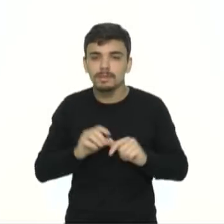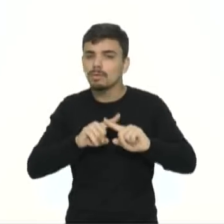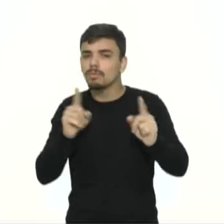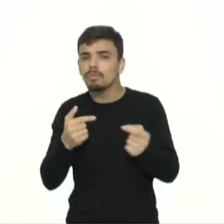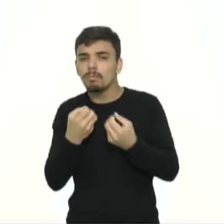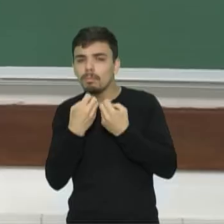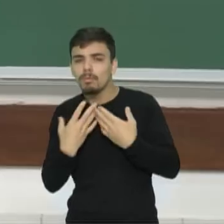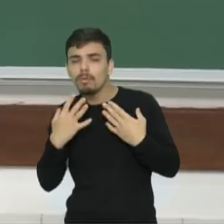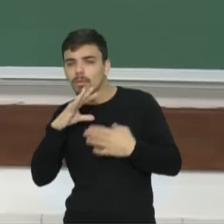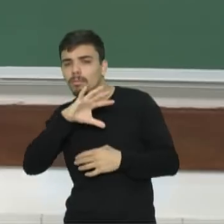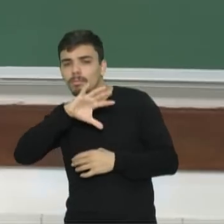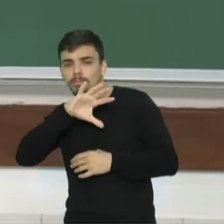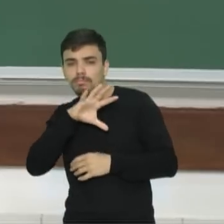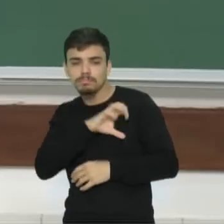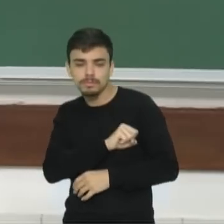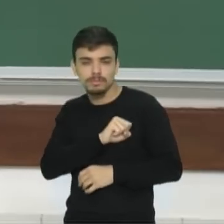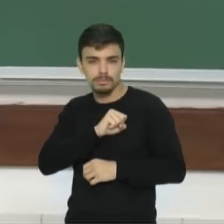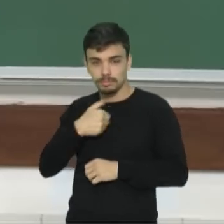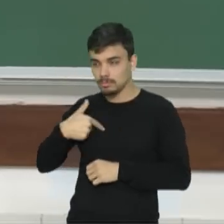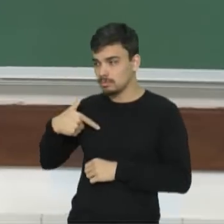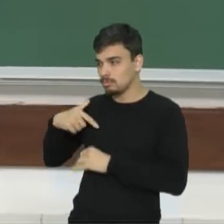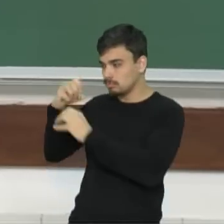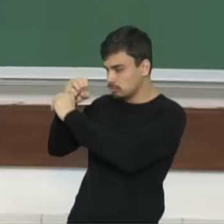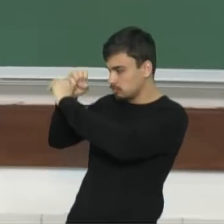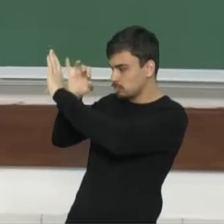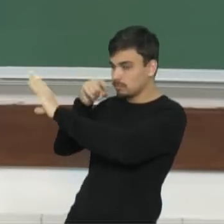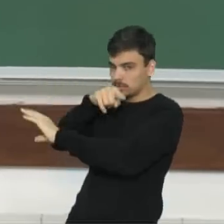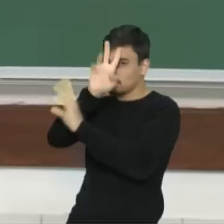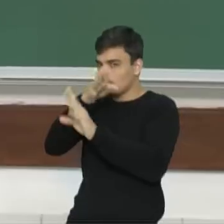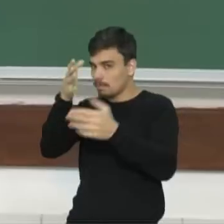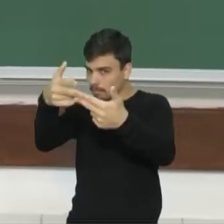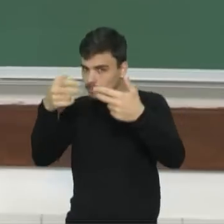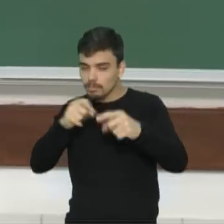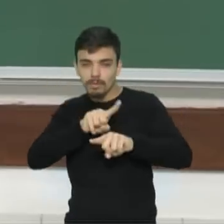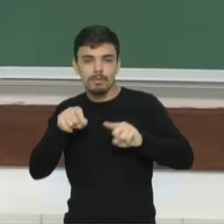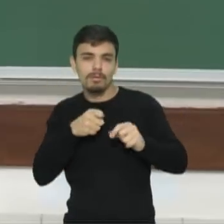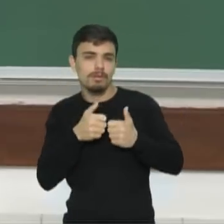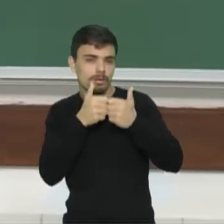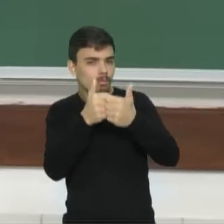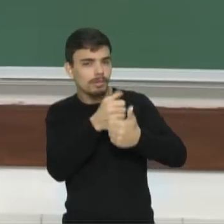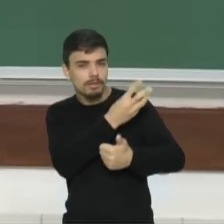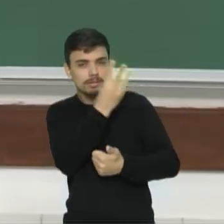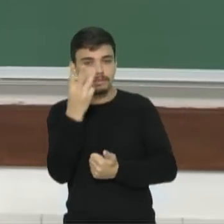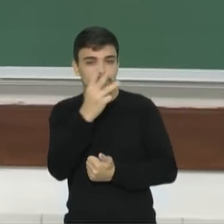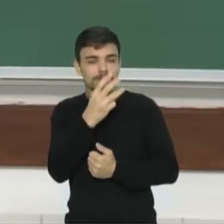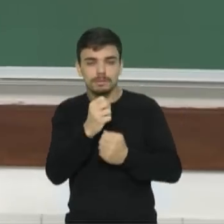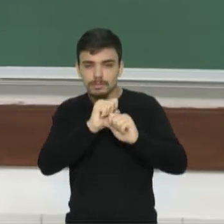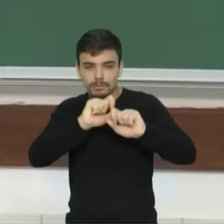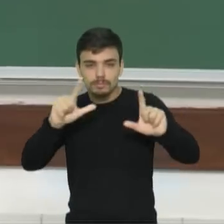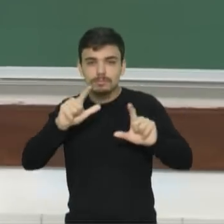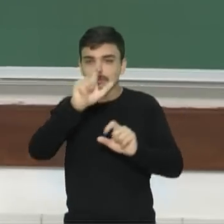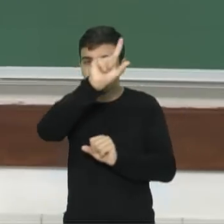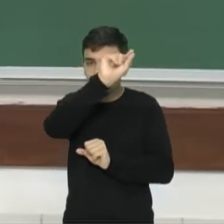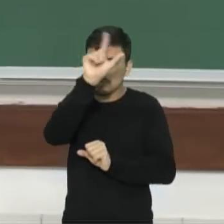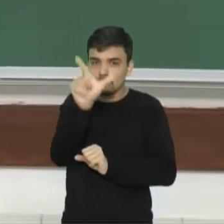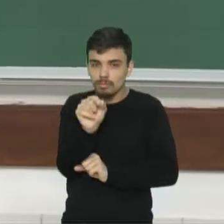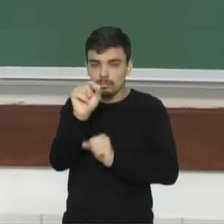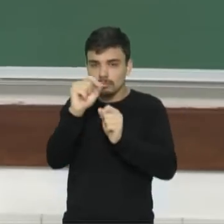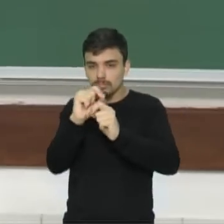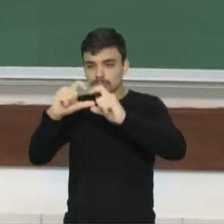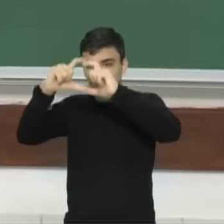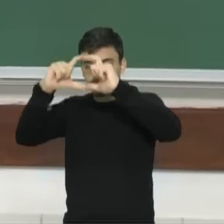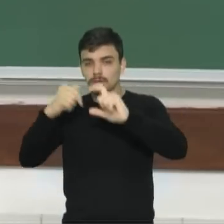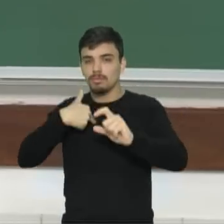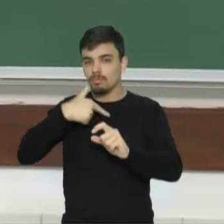bom apaixonado por astronomia, que vocês já devem ter percebido, eu acompanhei as 3 superluas que tivemos esse ano. Uma delas eu